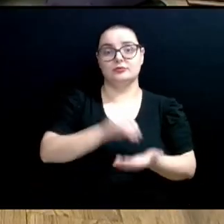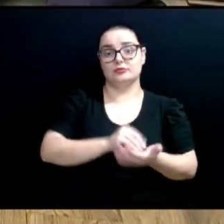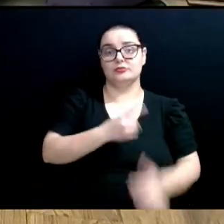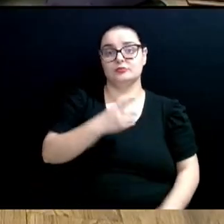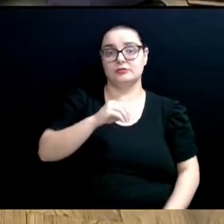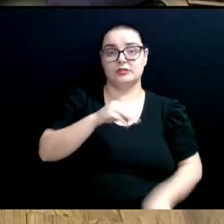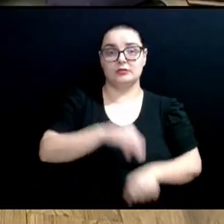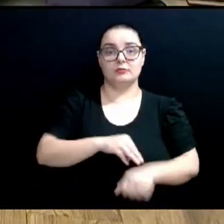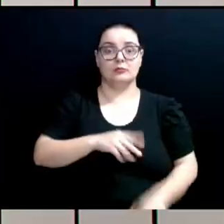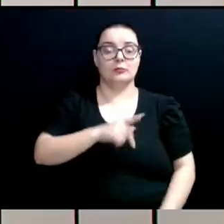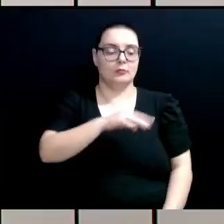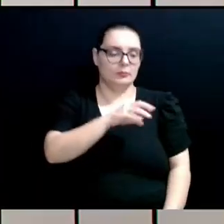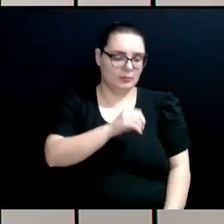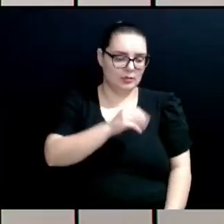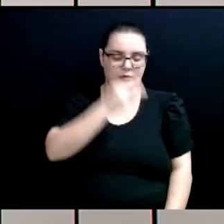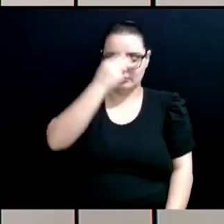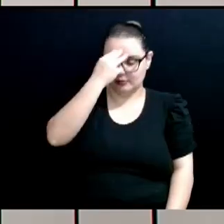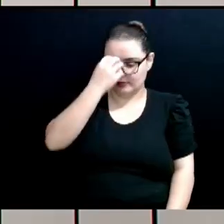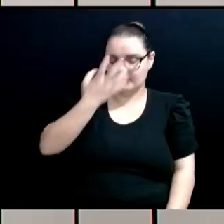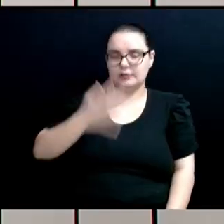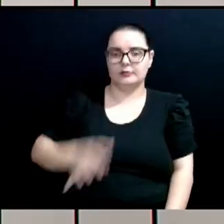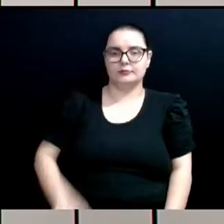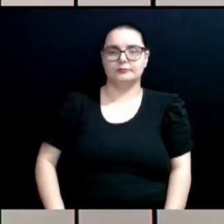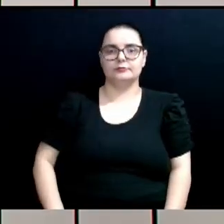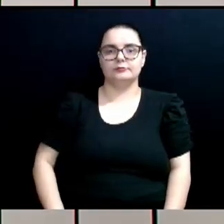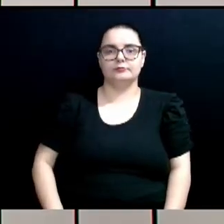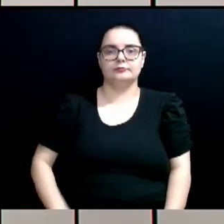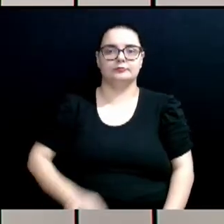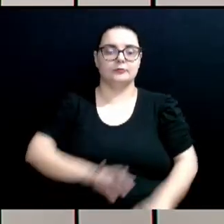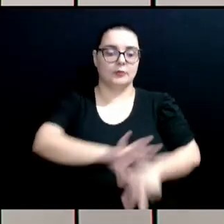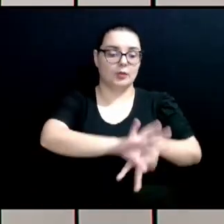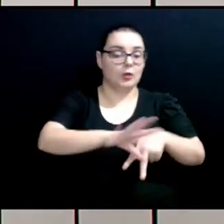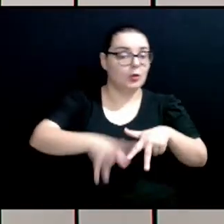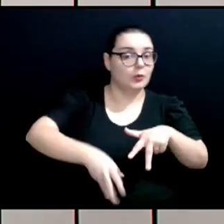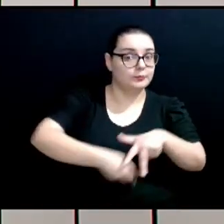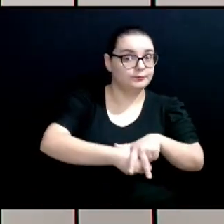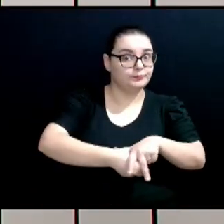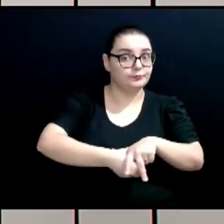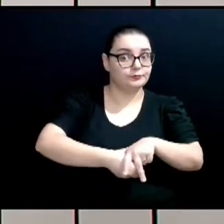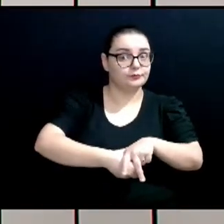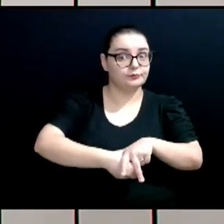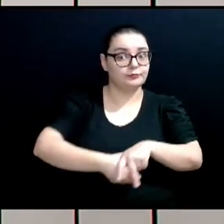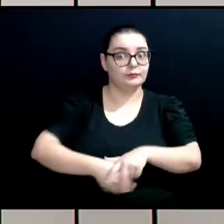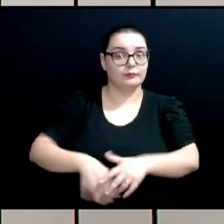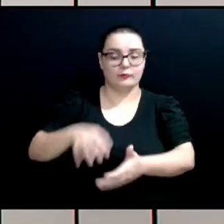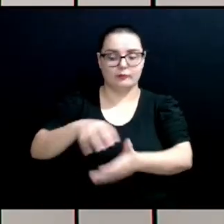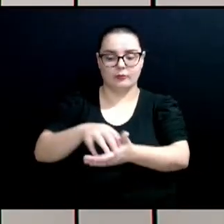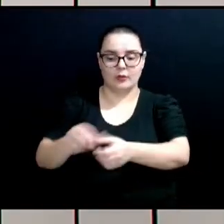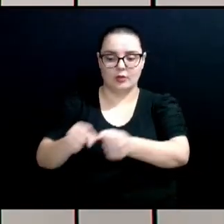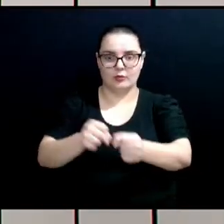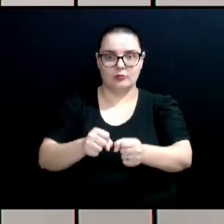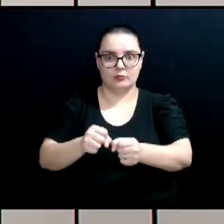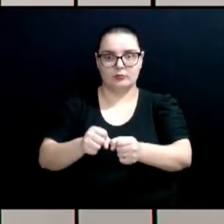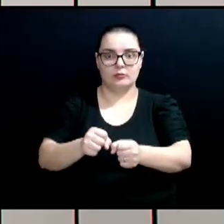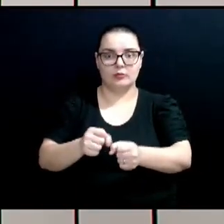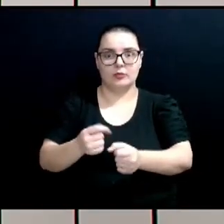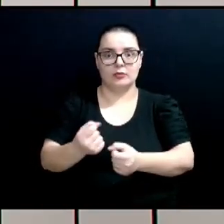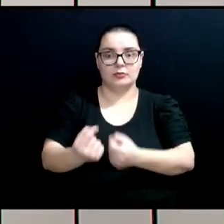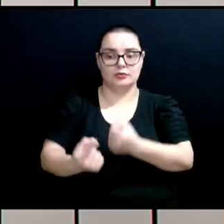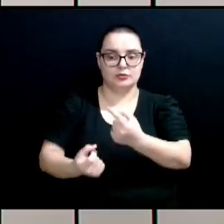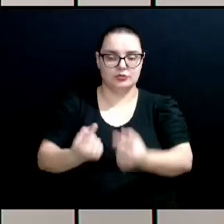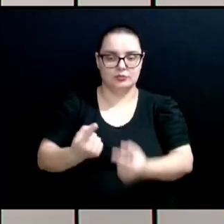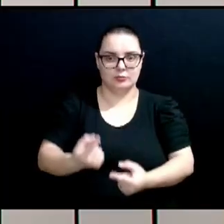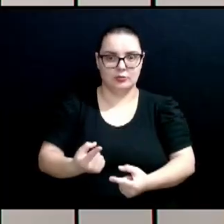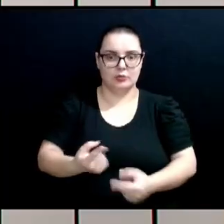e Wagner Romão. Corrupção, concentração de poder nas mãos de poucos e enfraquecimento